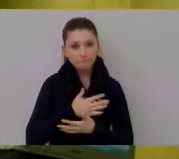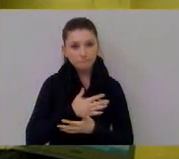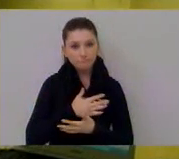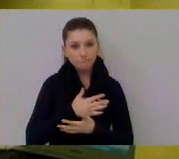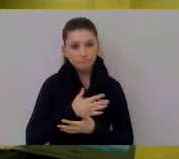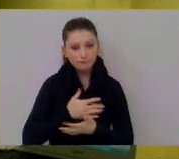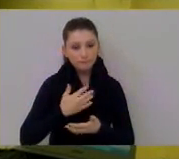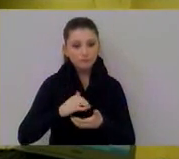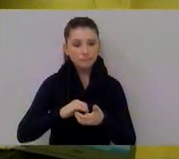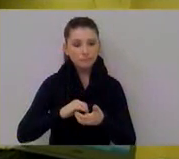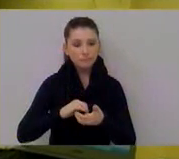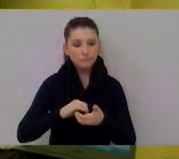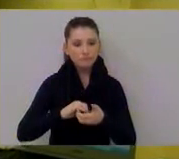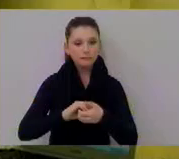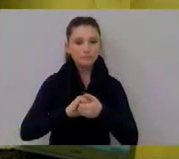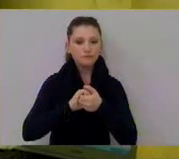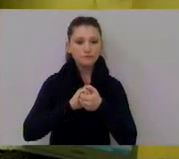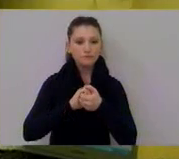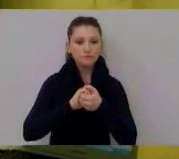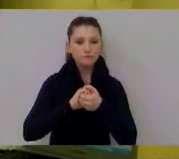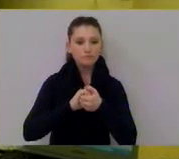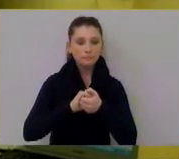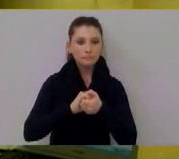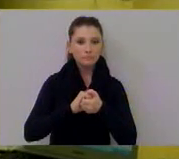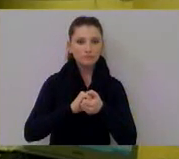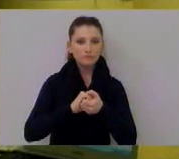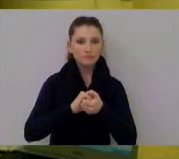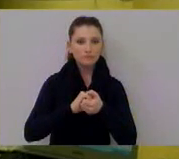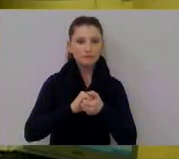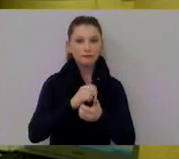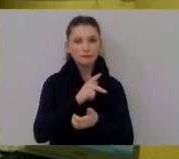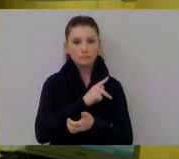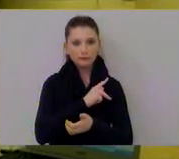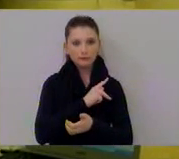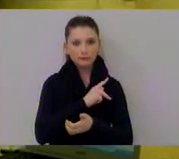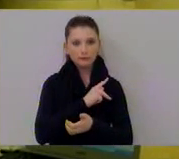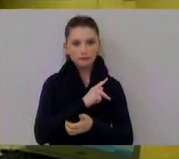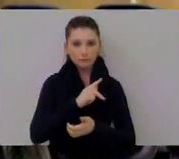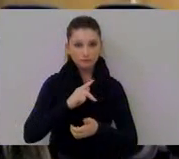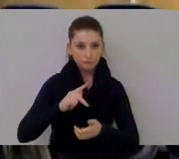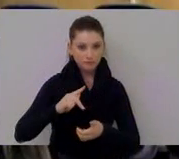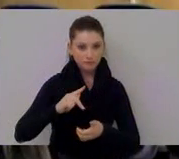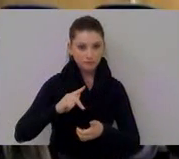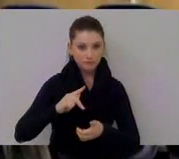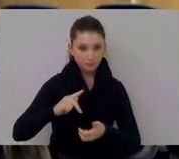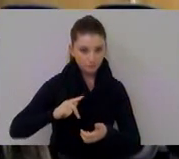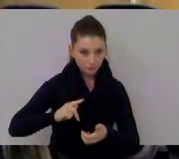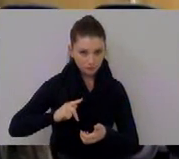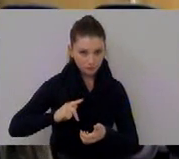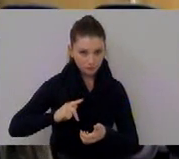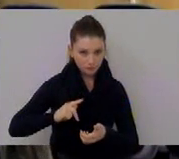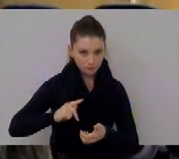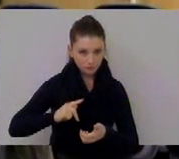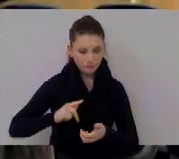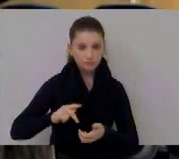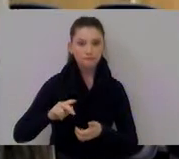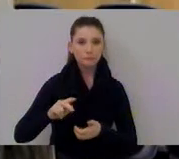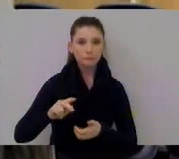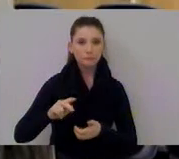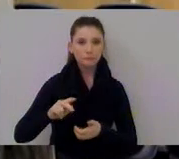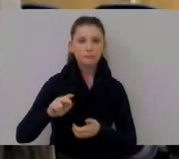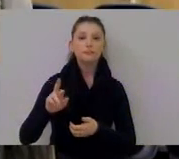cumprimentar o presidente da Câmara, Ricardo Fabris,